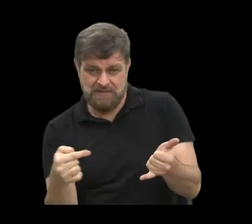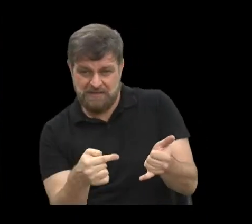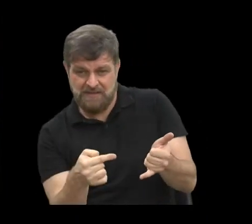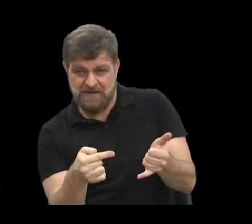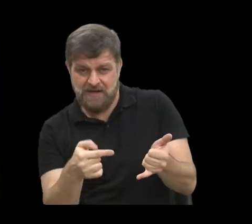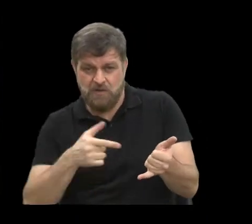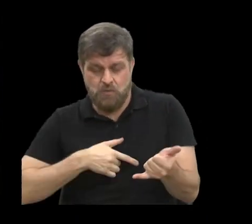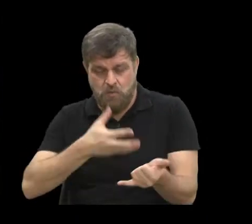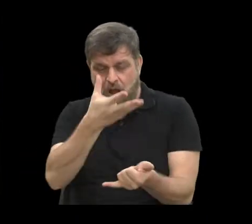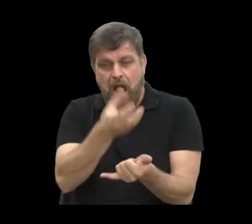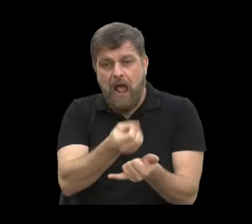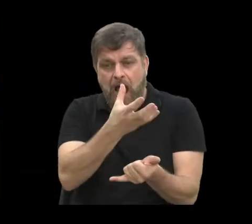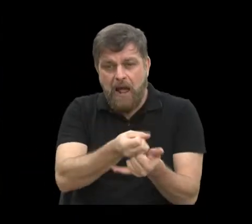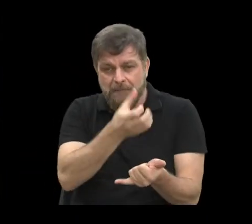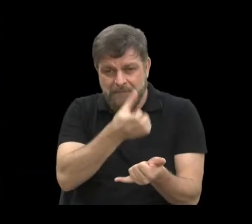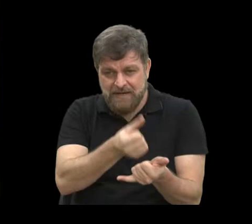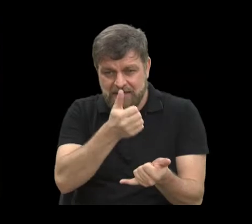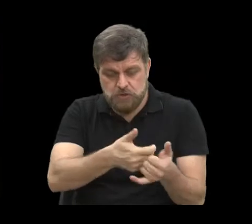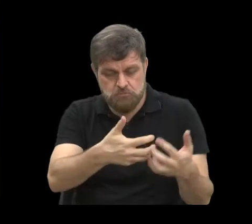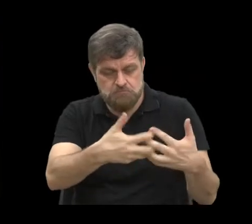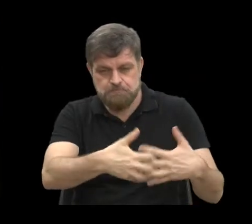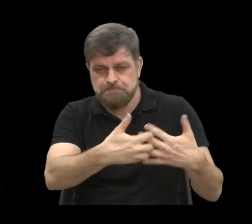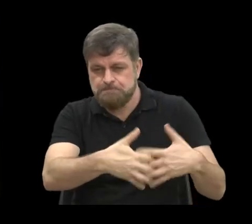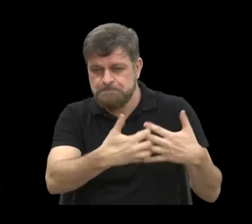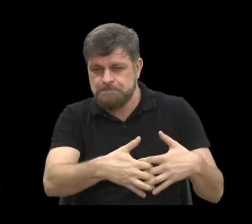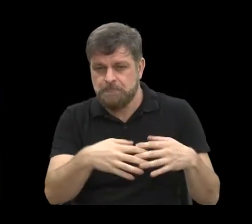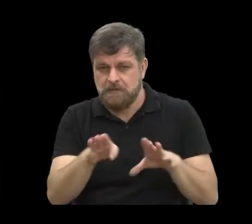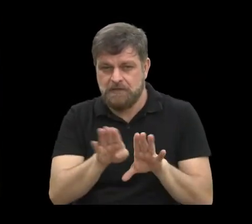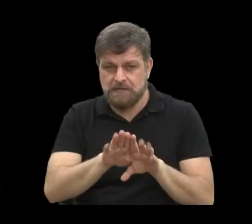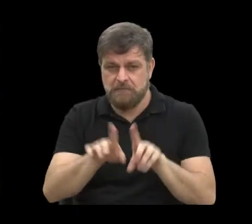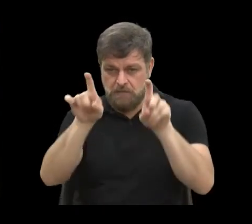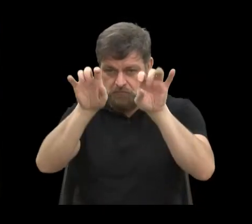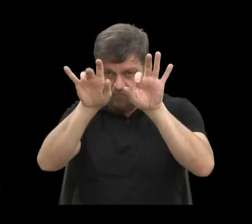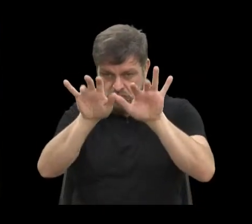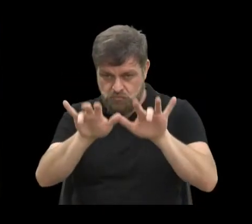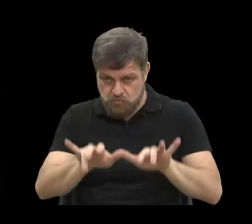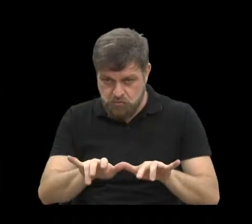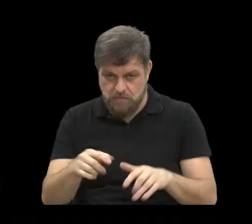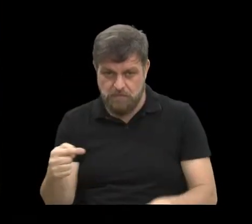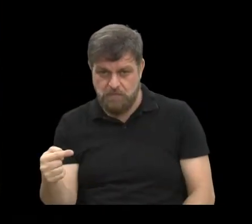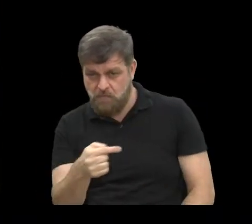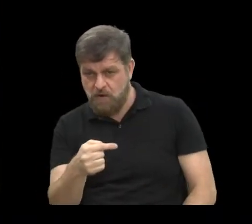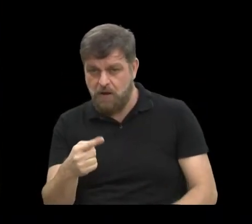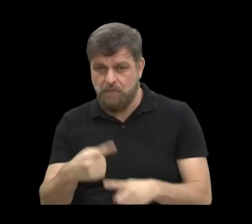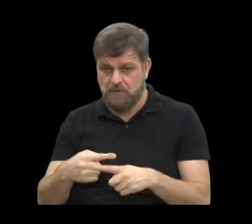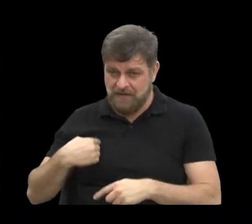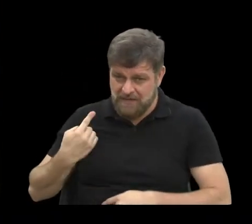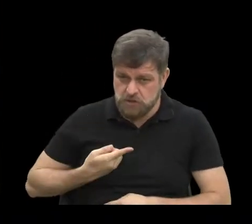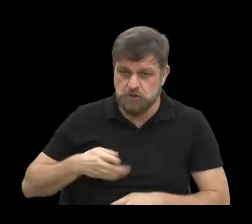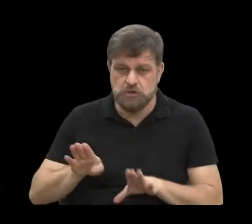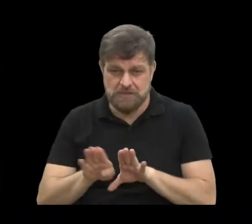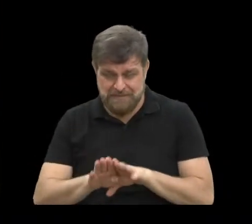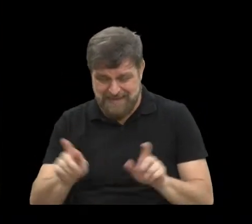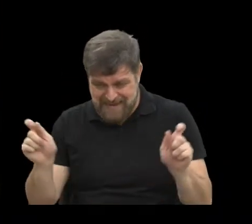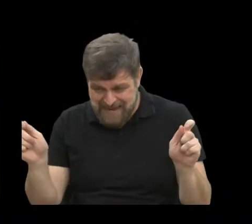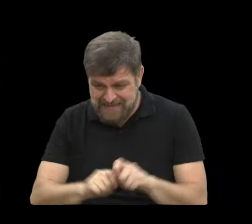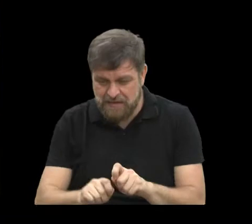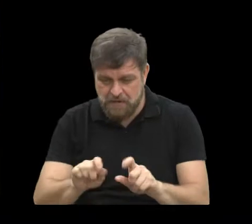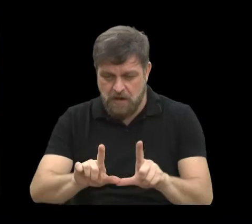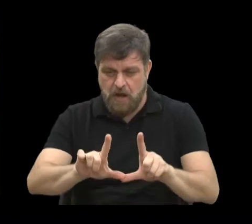o aplicativo em funcionamento e de um computador, né? Porque a gente também acessa o